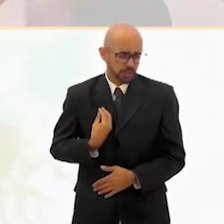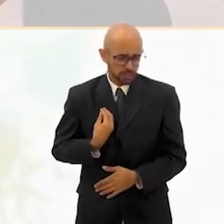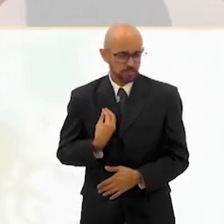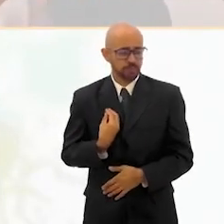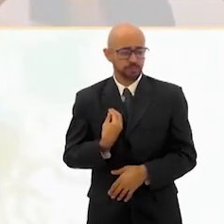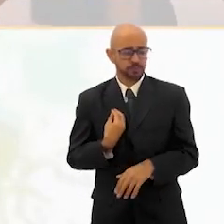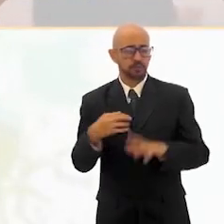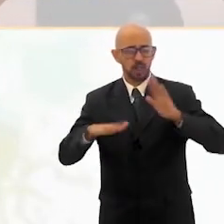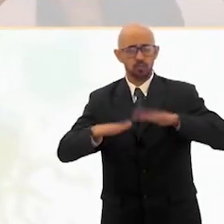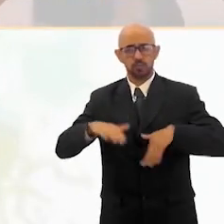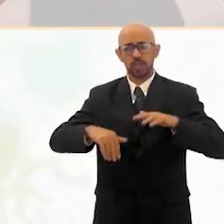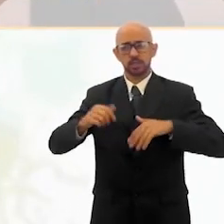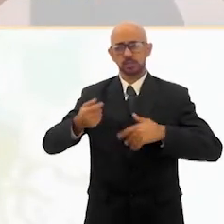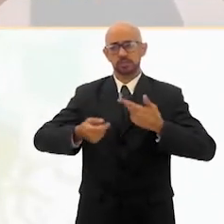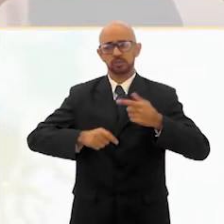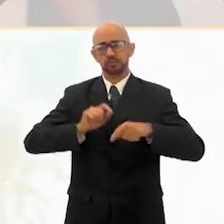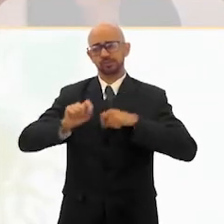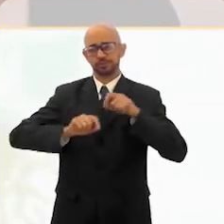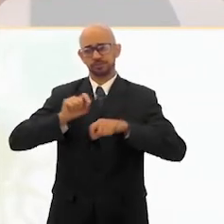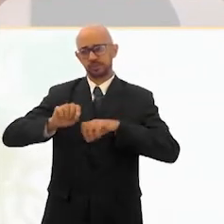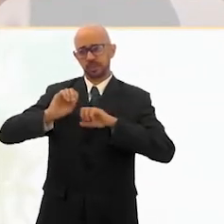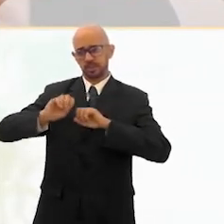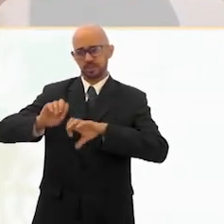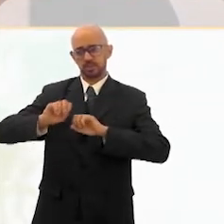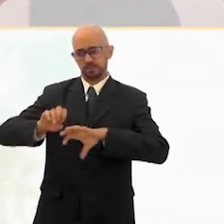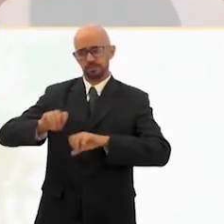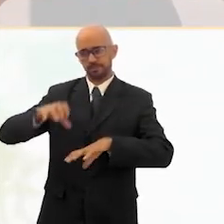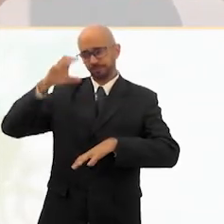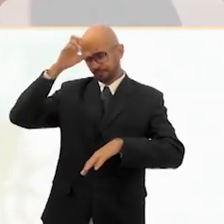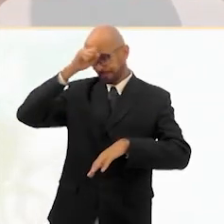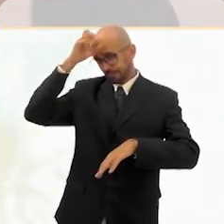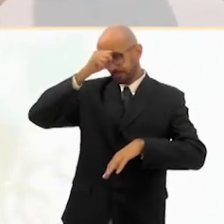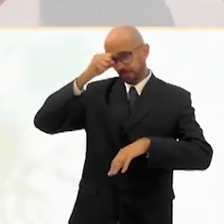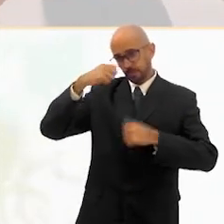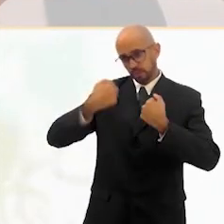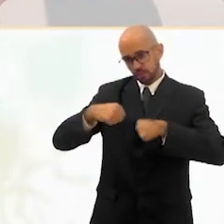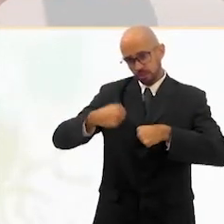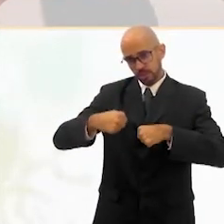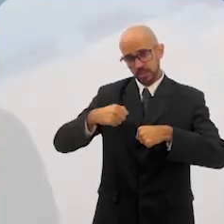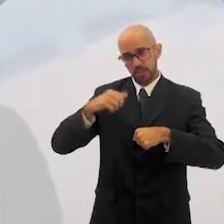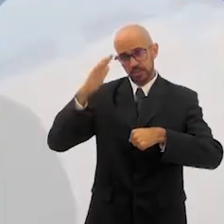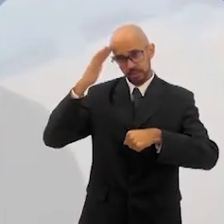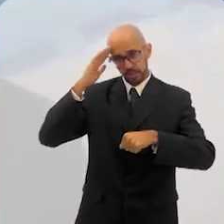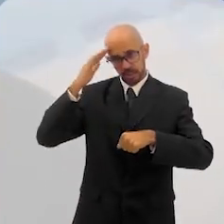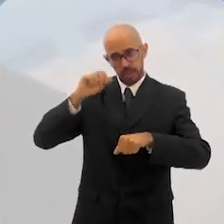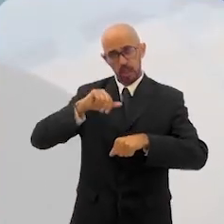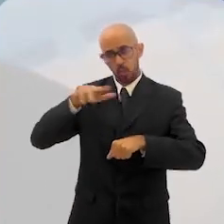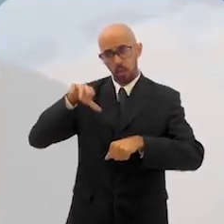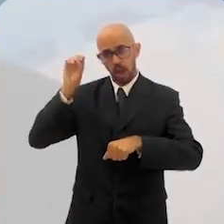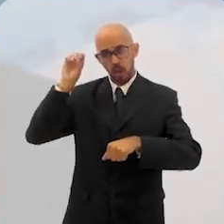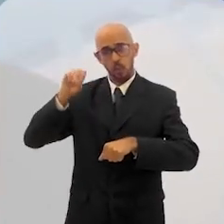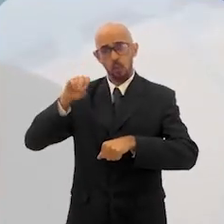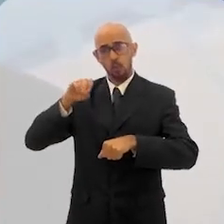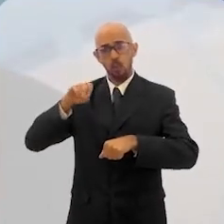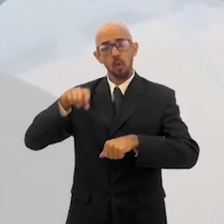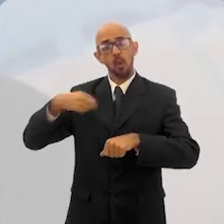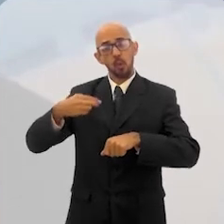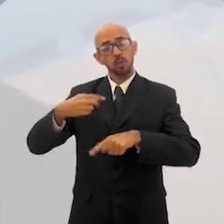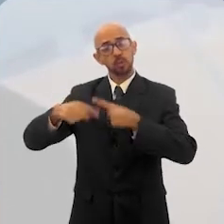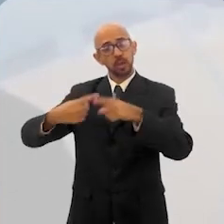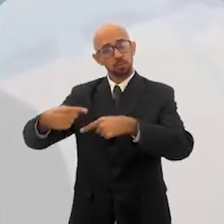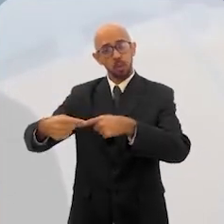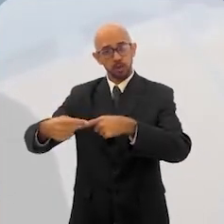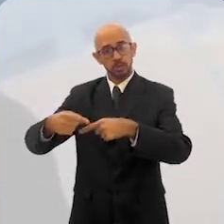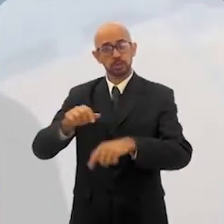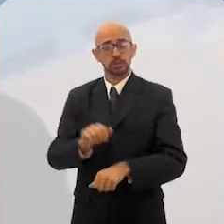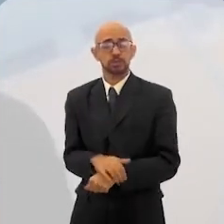gente, talvez, falando nessa linha de educação, de aprendizado, eu acho que é isso que a gente precisa entender. Um não, né, um daqui a pouco,